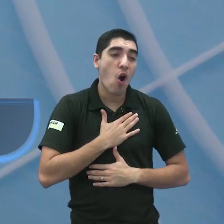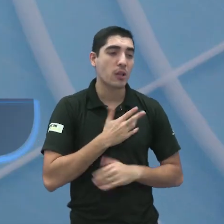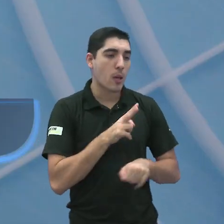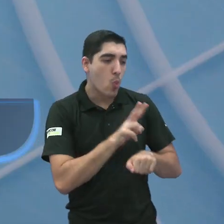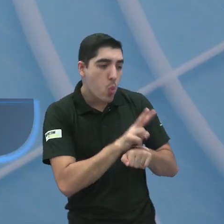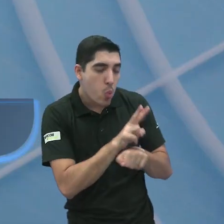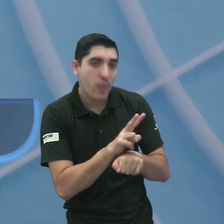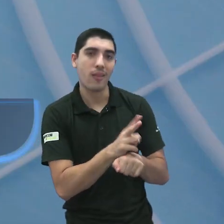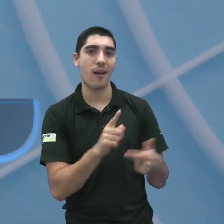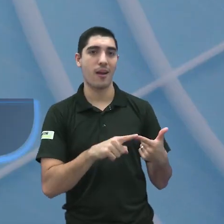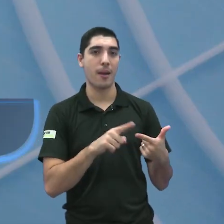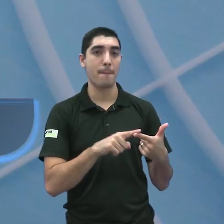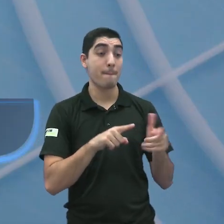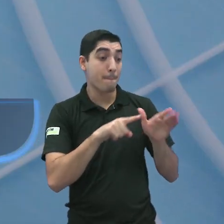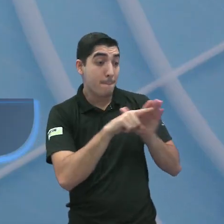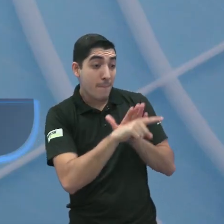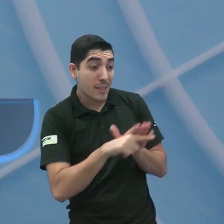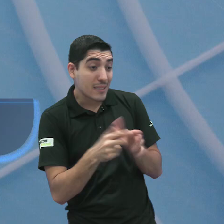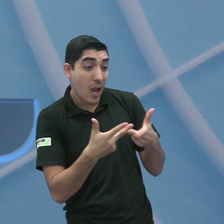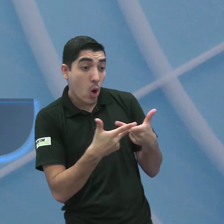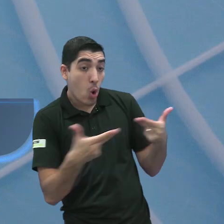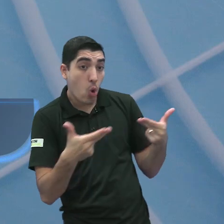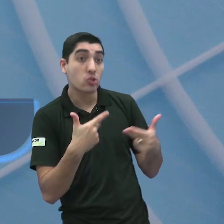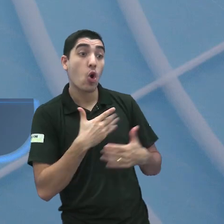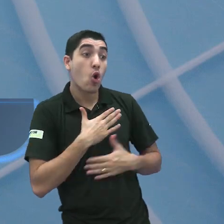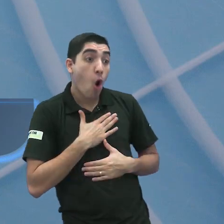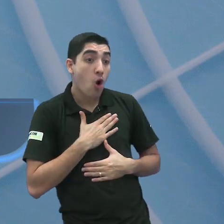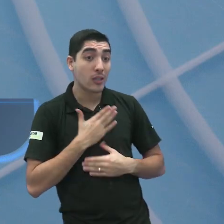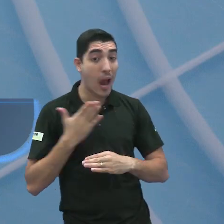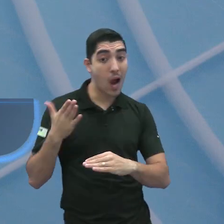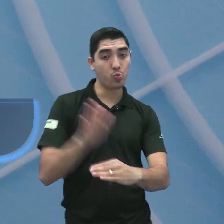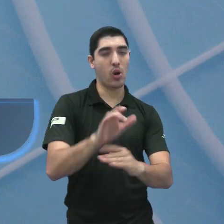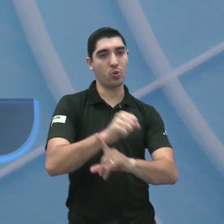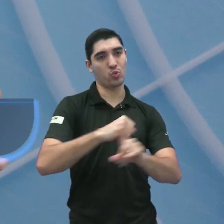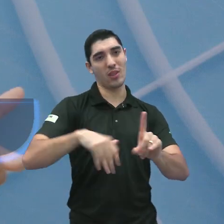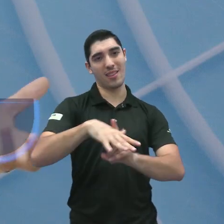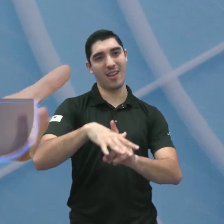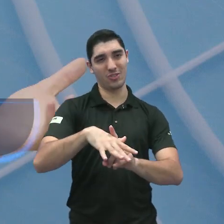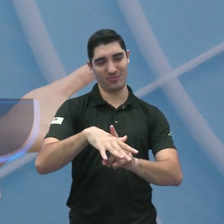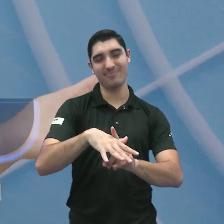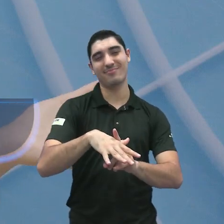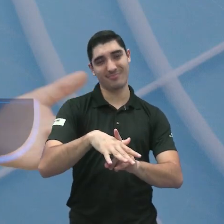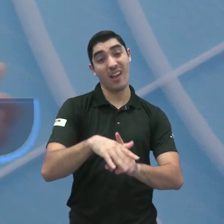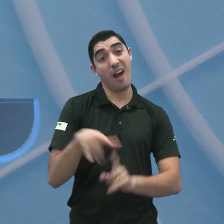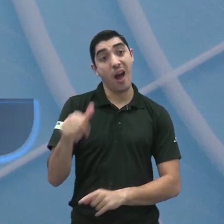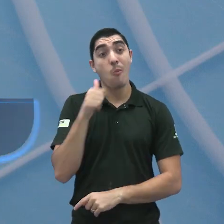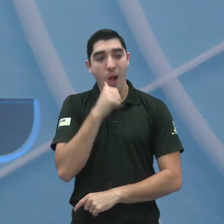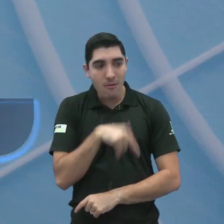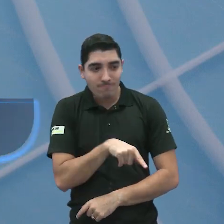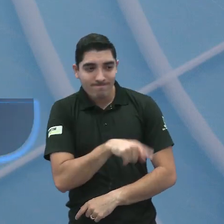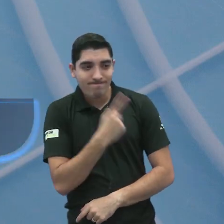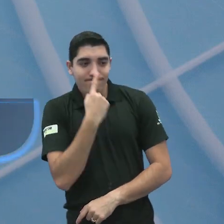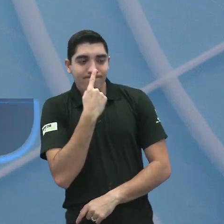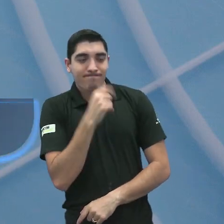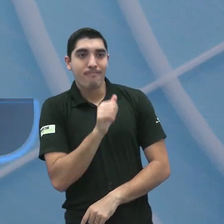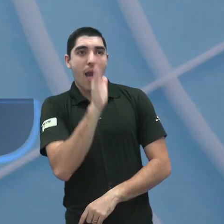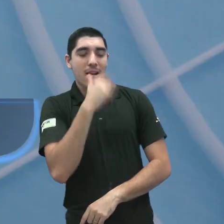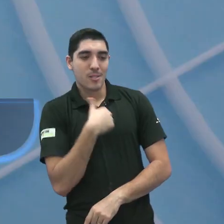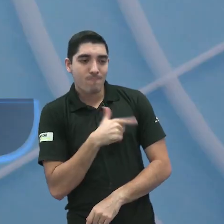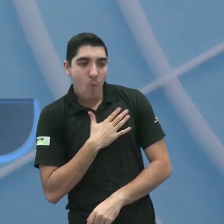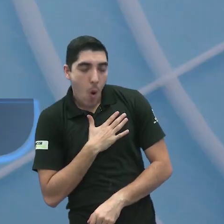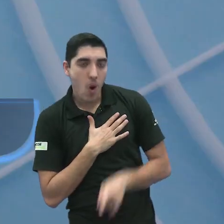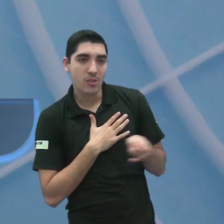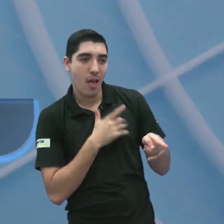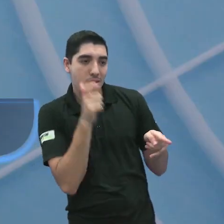pesquisar algo que vai realmente trazer um impacto para a sociedade, acaba realmente atraindo elas para essas áreas. Acho que é uma